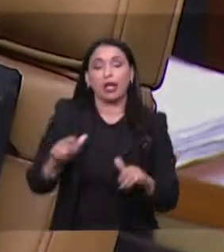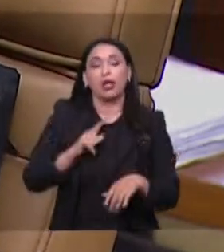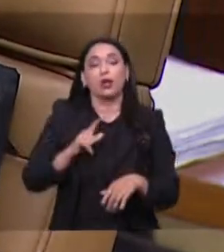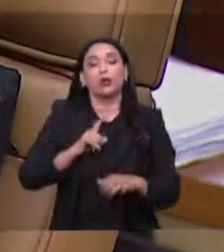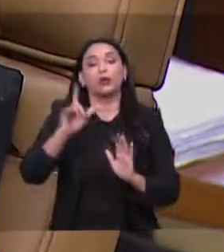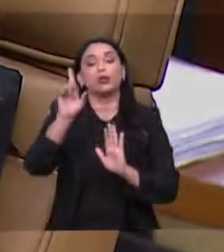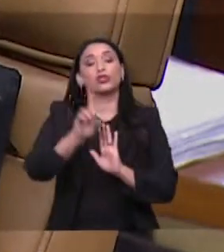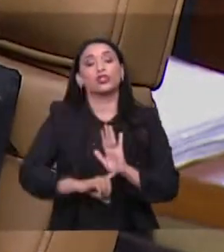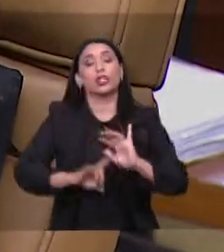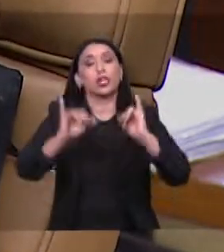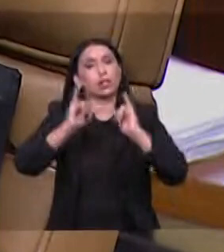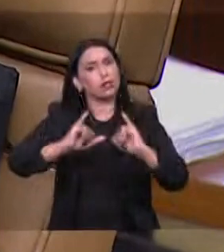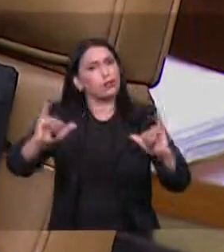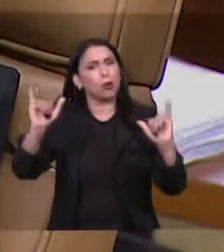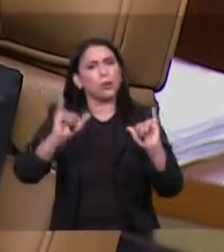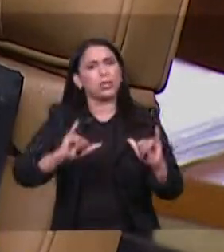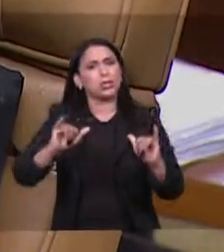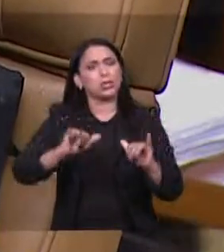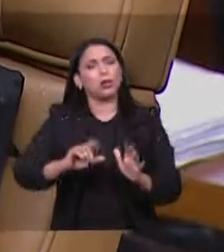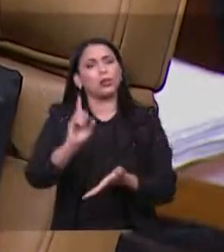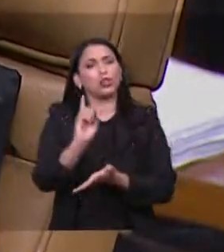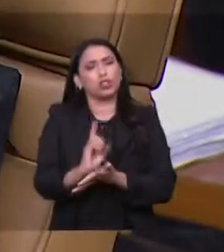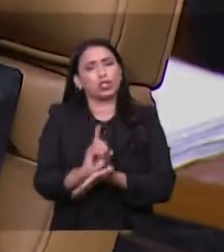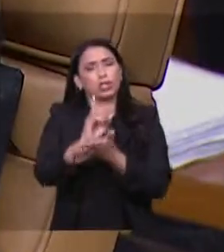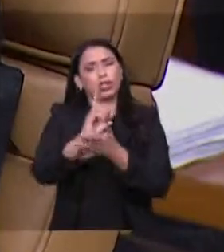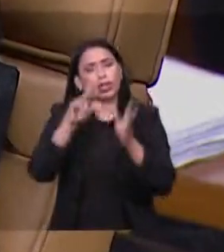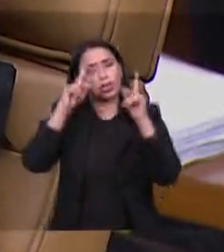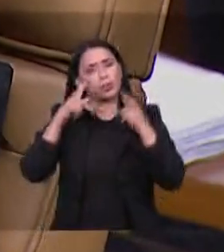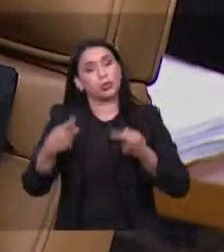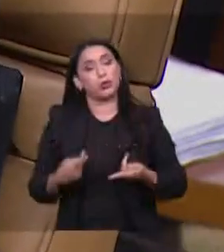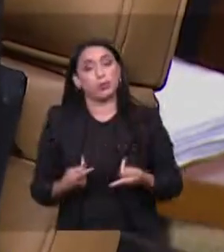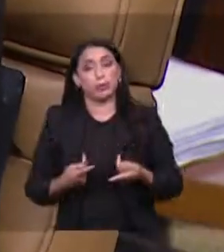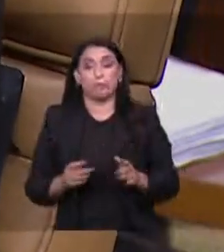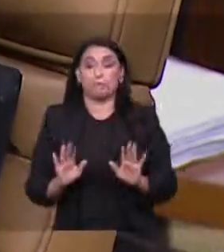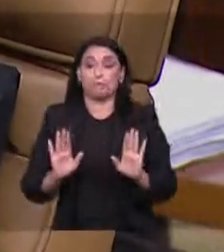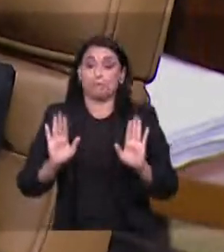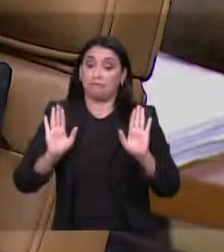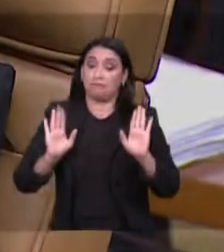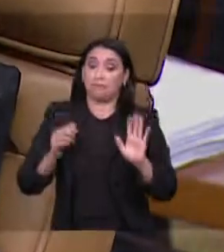direito à informação e a dignidade da pessoa humana. Então,